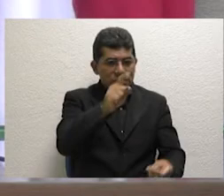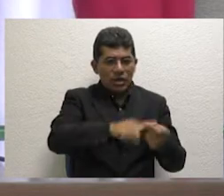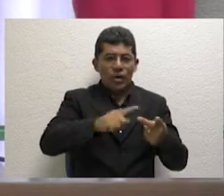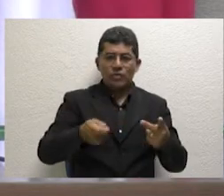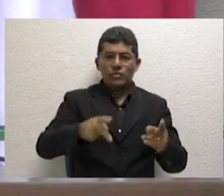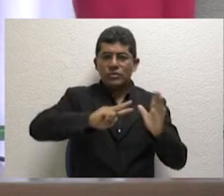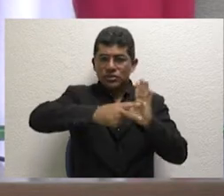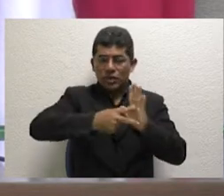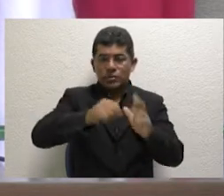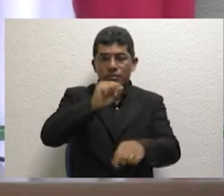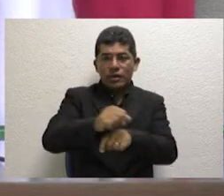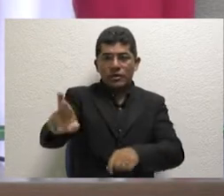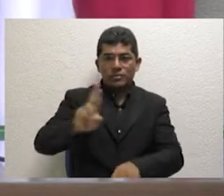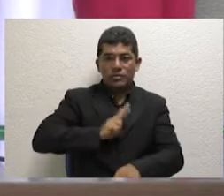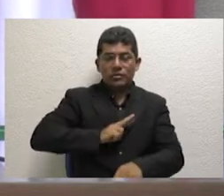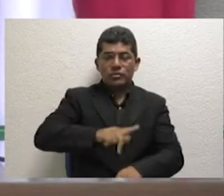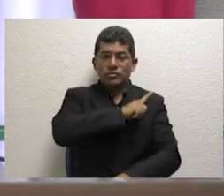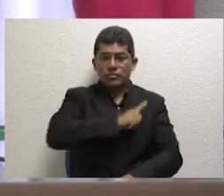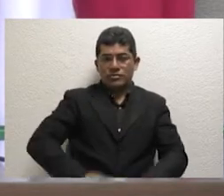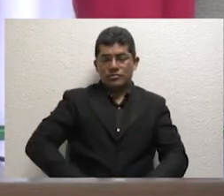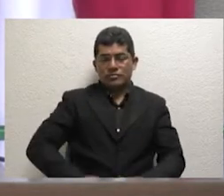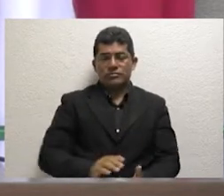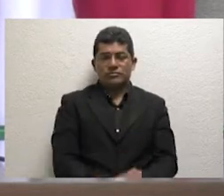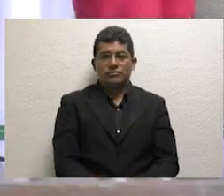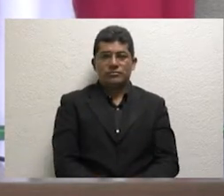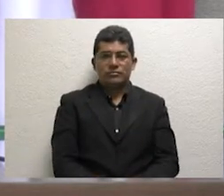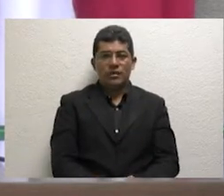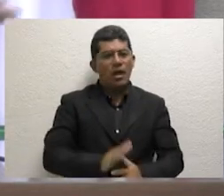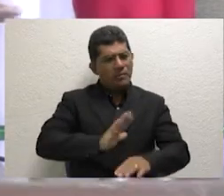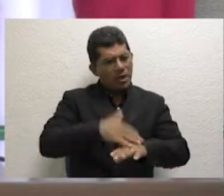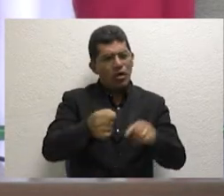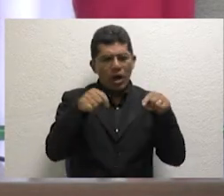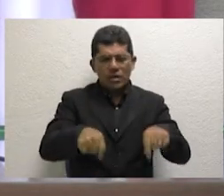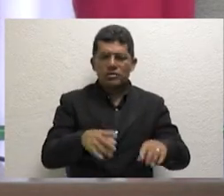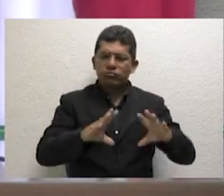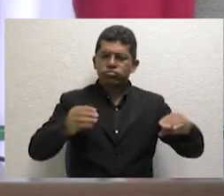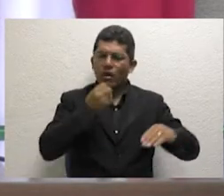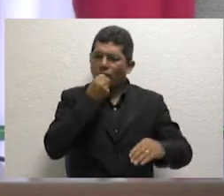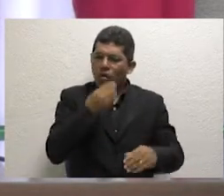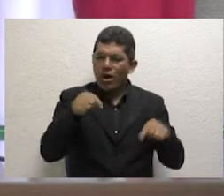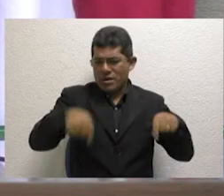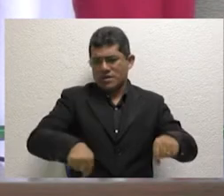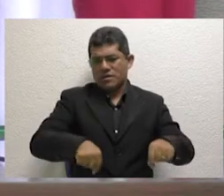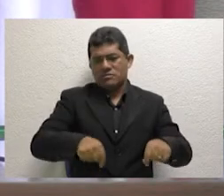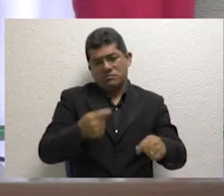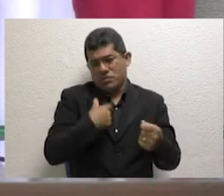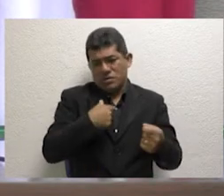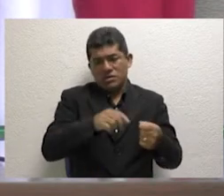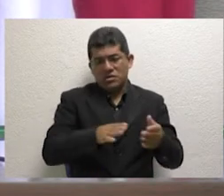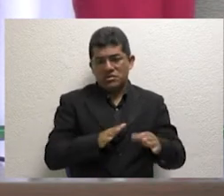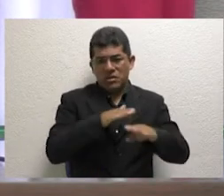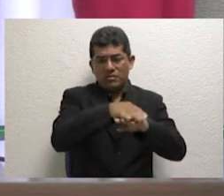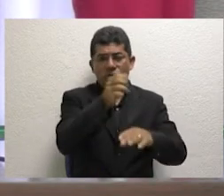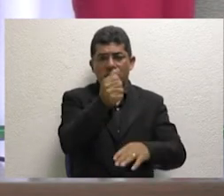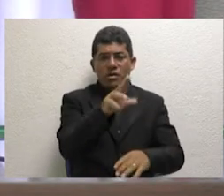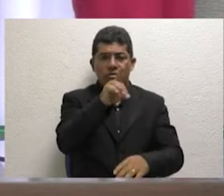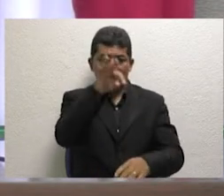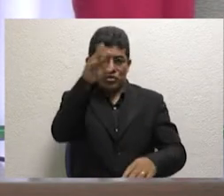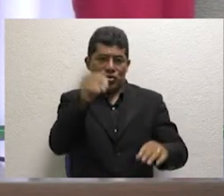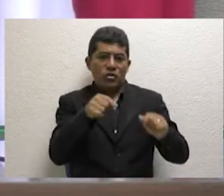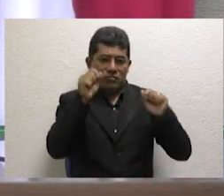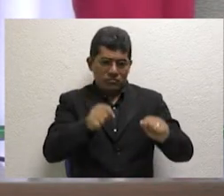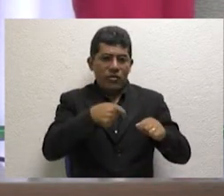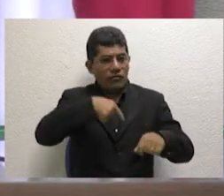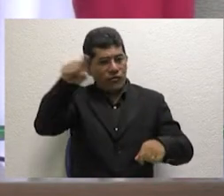o retorno o feedback da sede do governo é melhor aqui estar confortável do que quem quiser para o auditório vá mas eu penso que seria